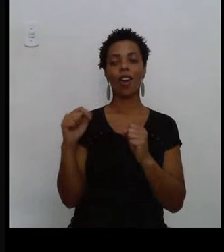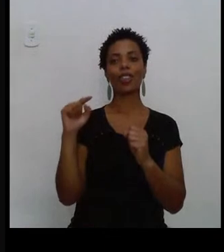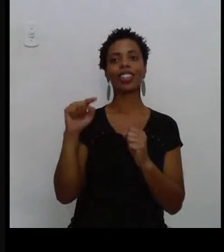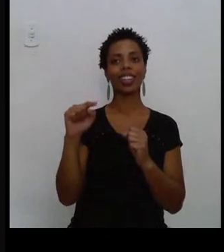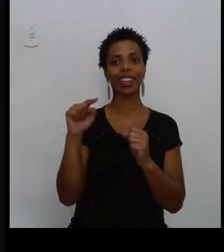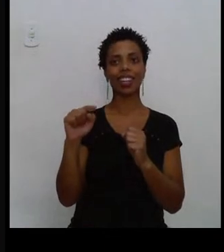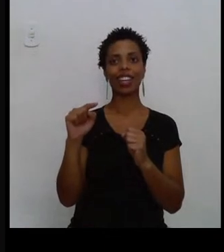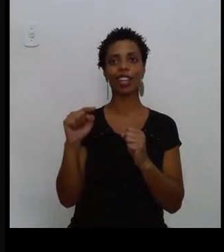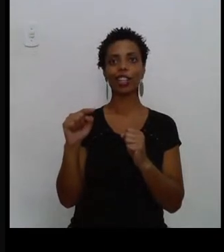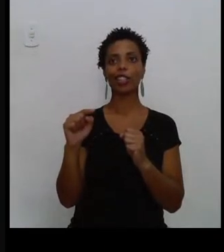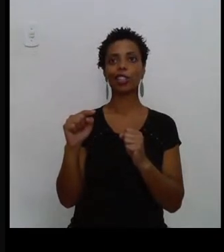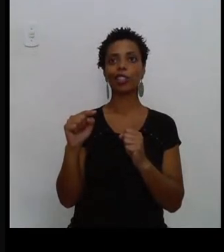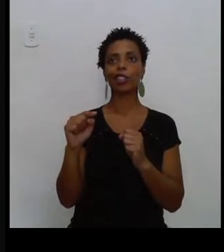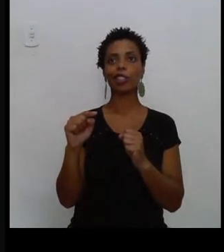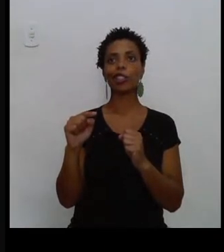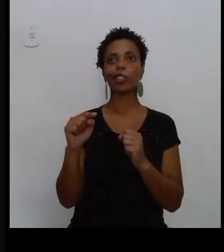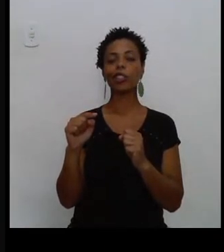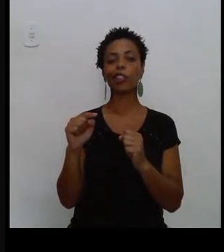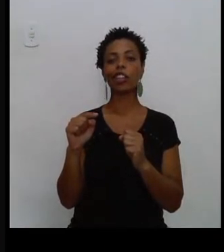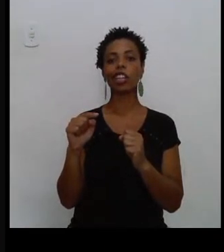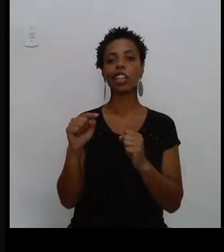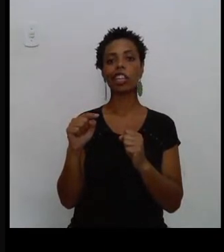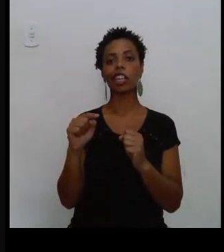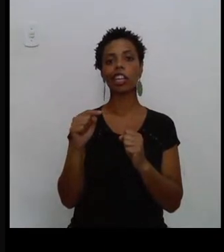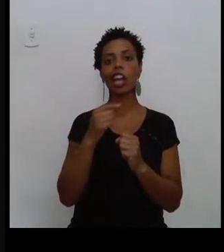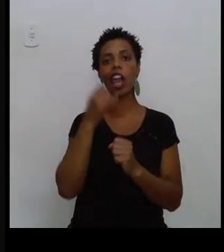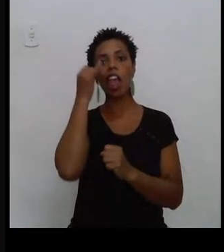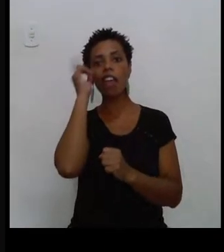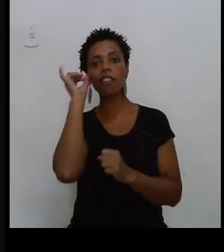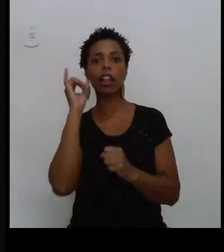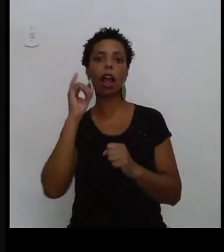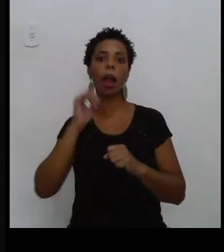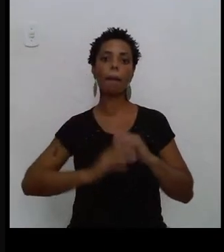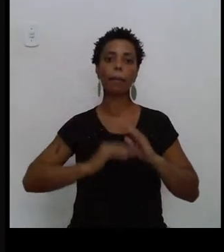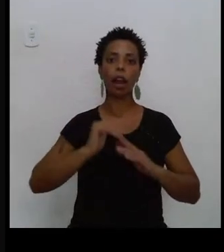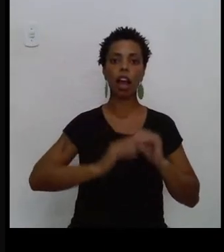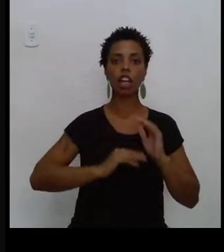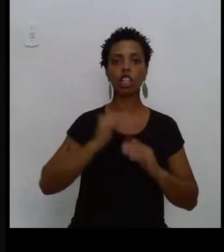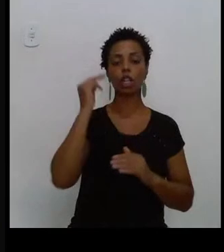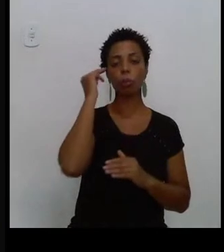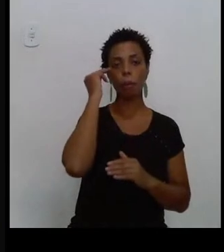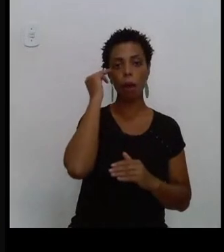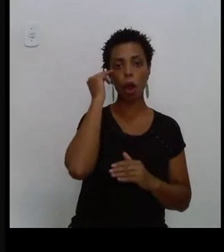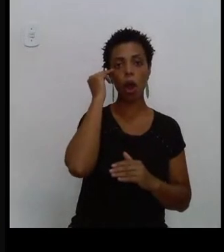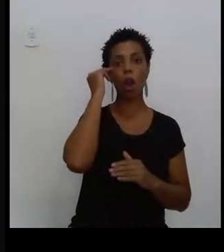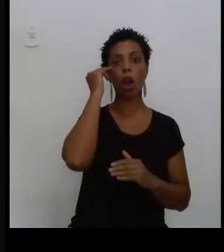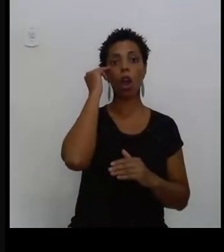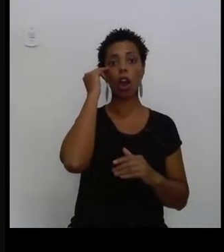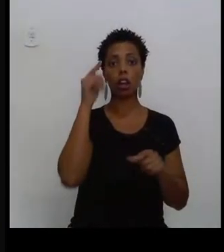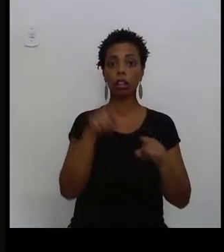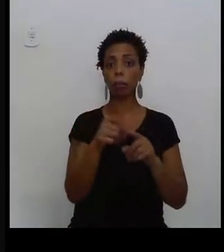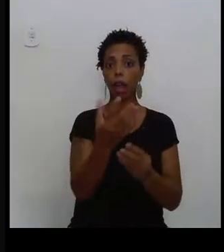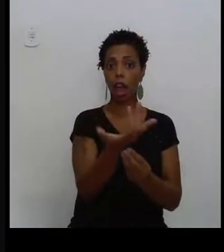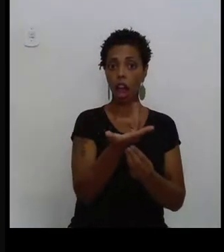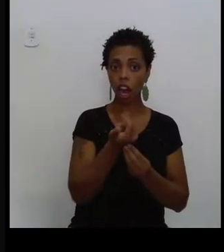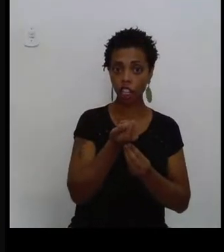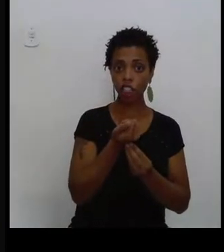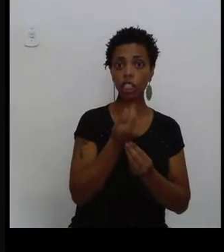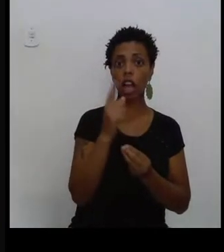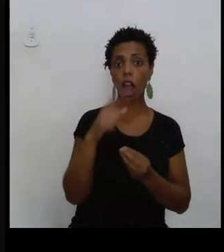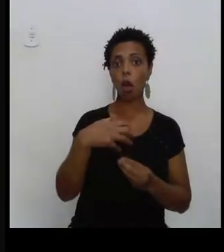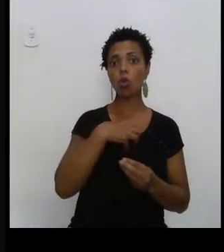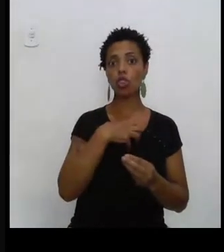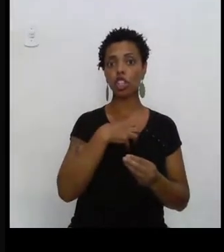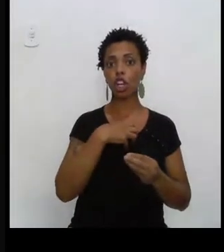habita a rosca manter práticas de memória e artísticas tanto formas de produção simbólica e afectivas e